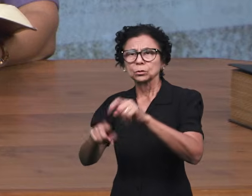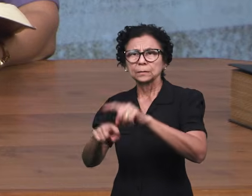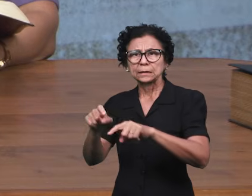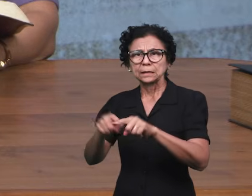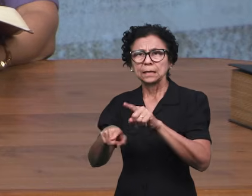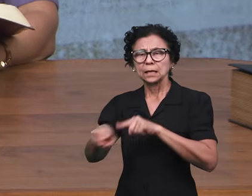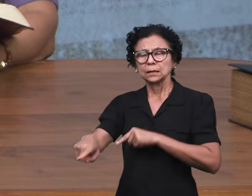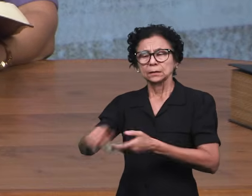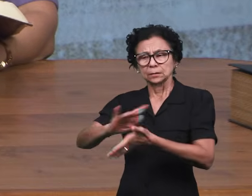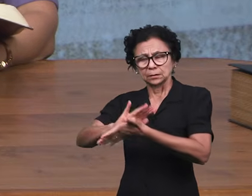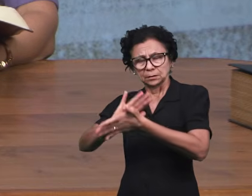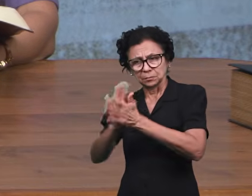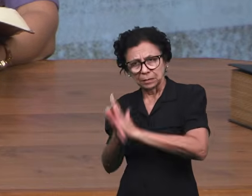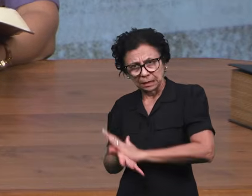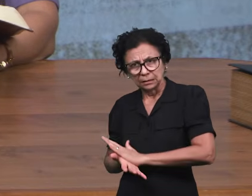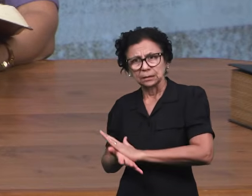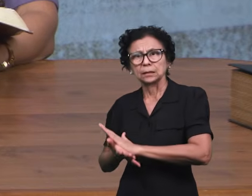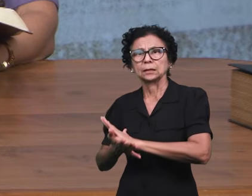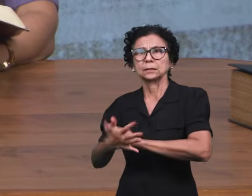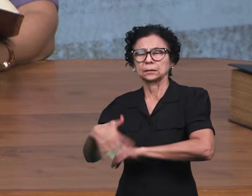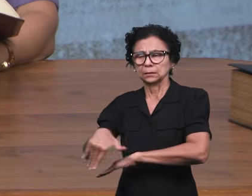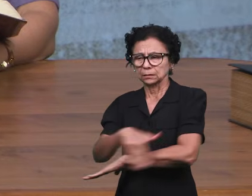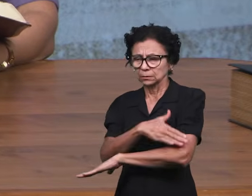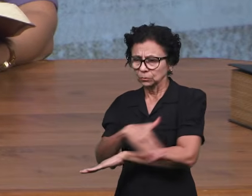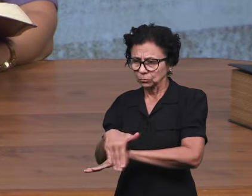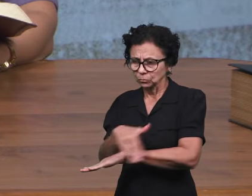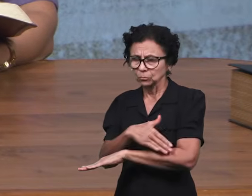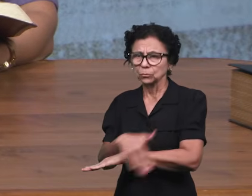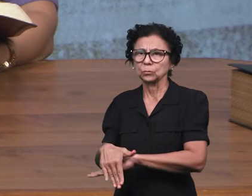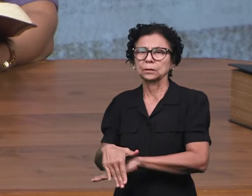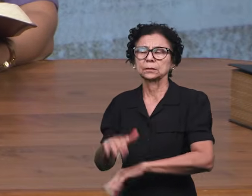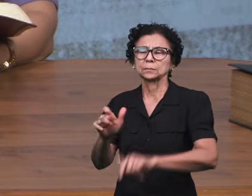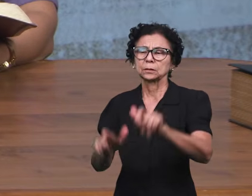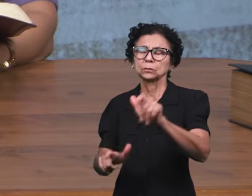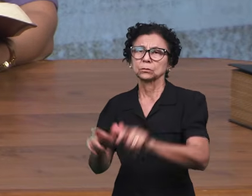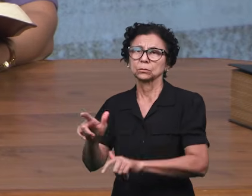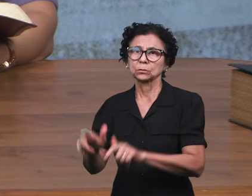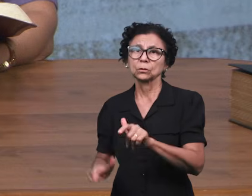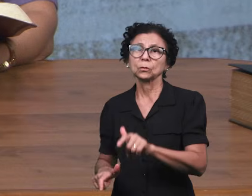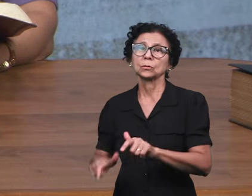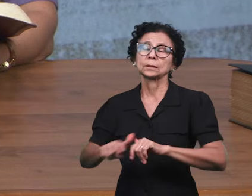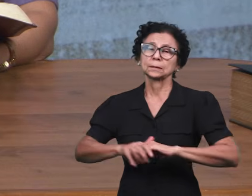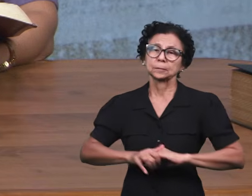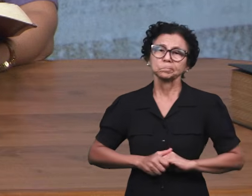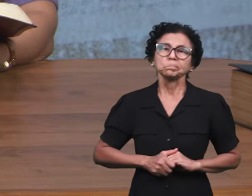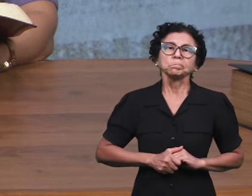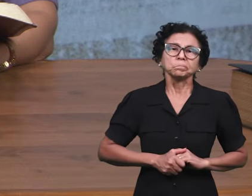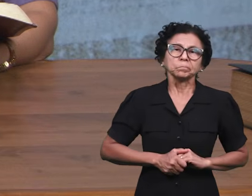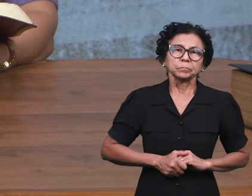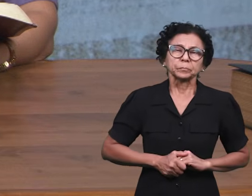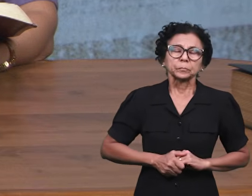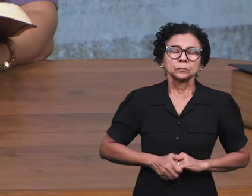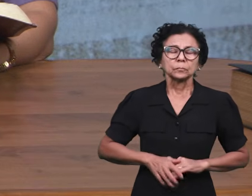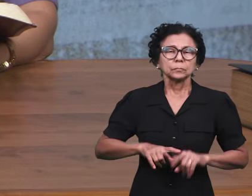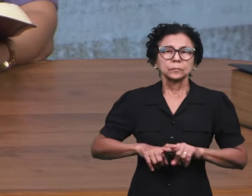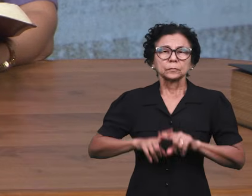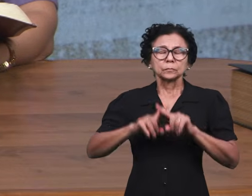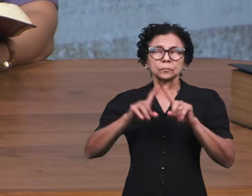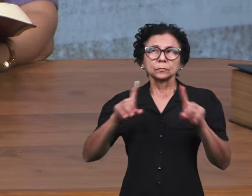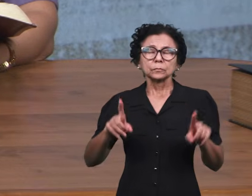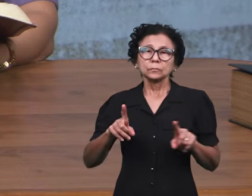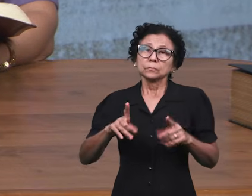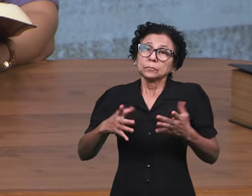a lama das ruas. Ainda que ele não cuide assim, nem o seu